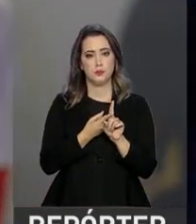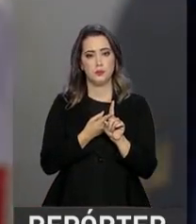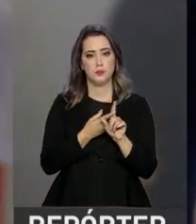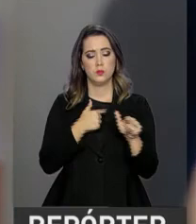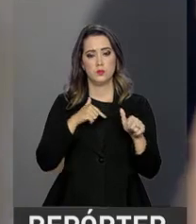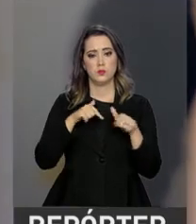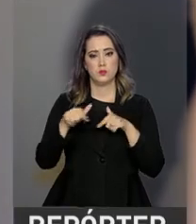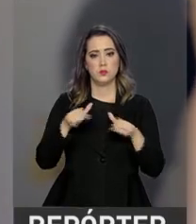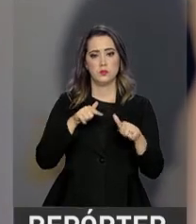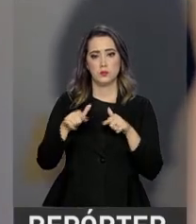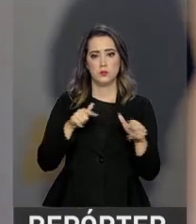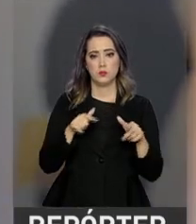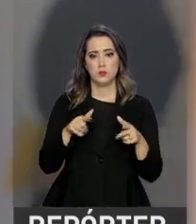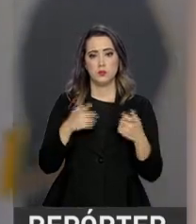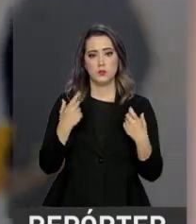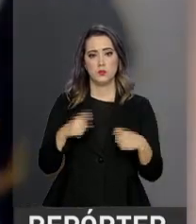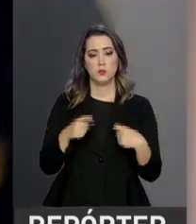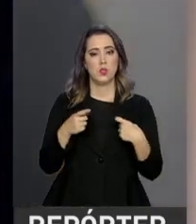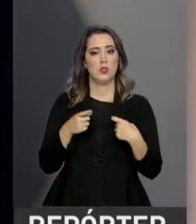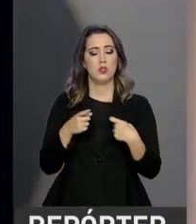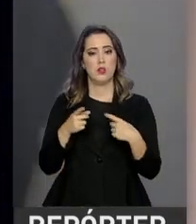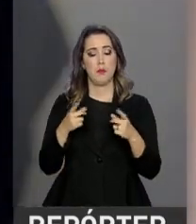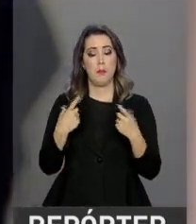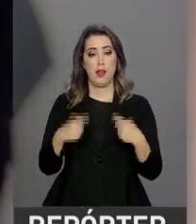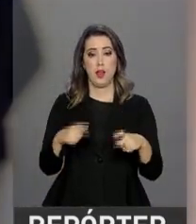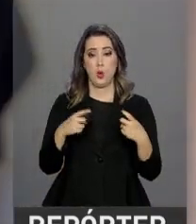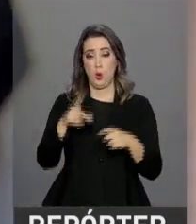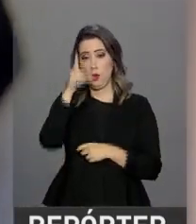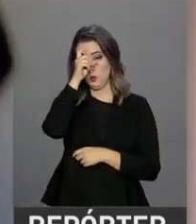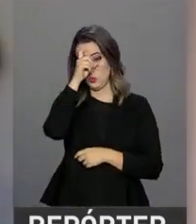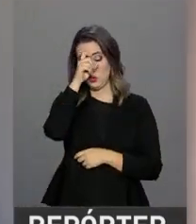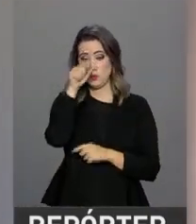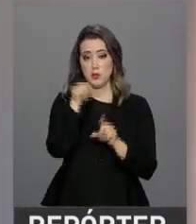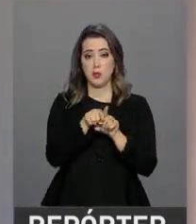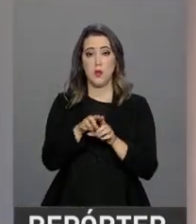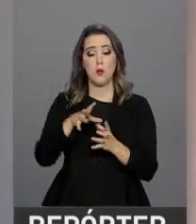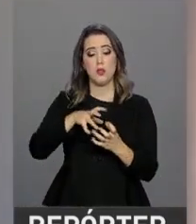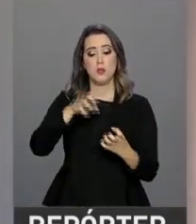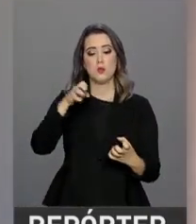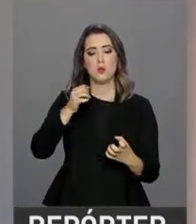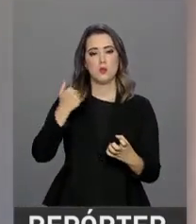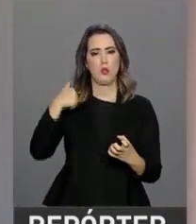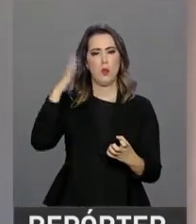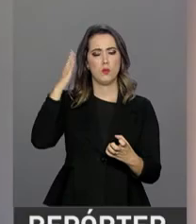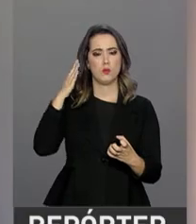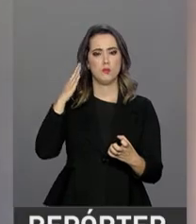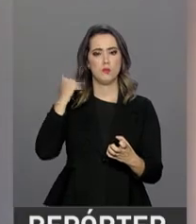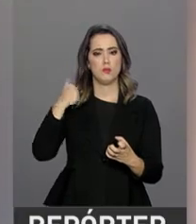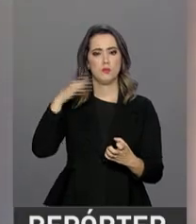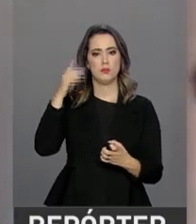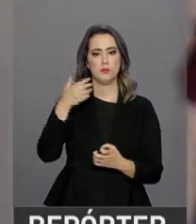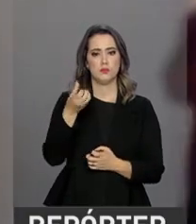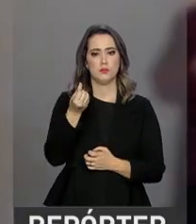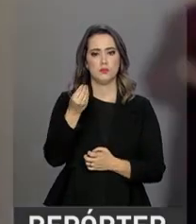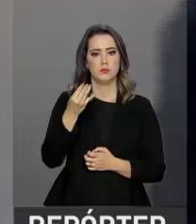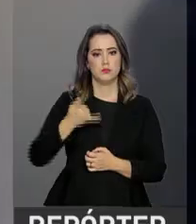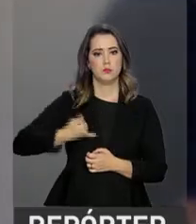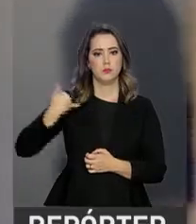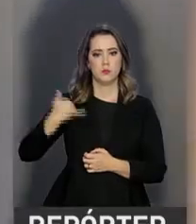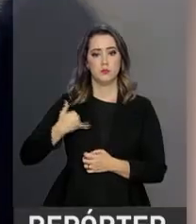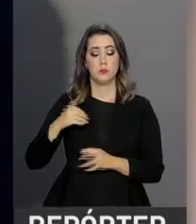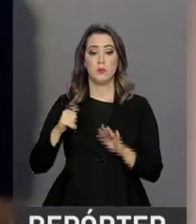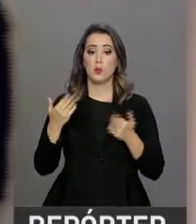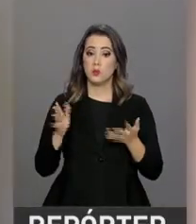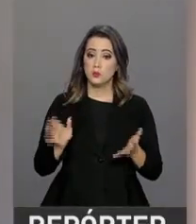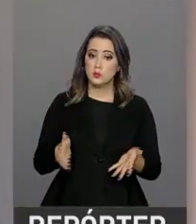trabalham no ambiente da saúde também os idosos acima de 60 anos é um